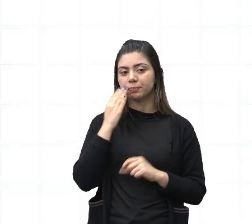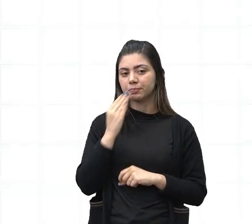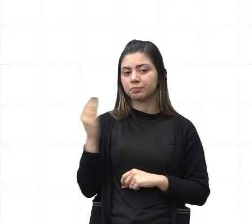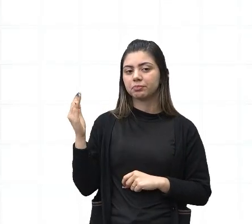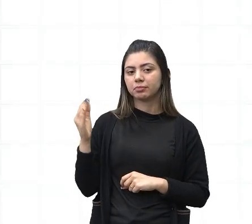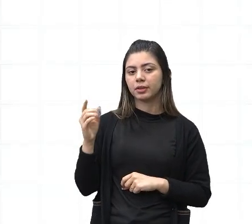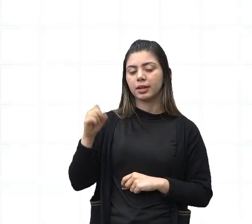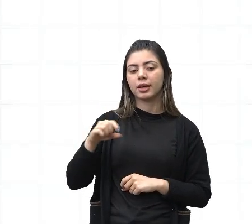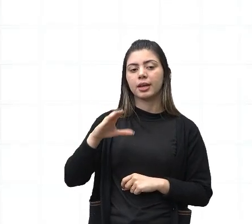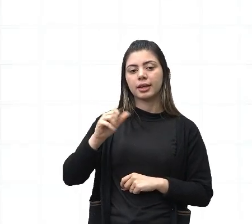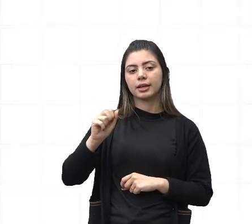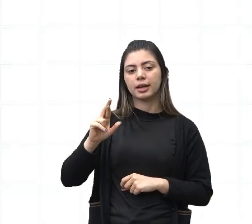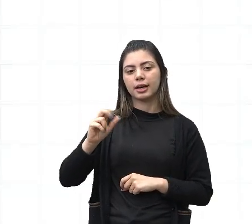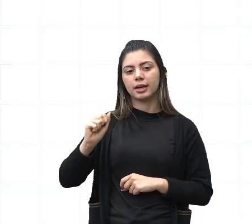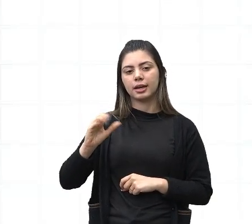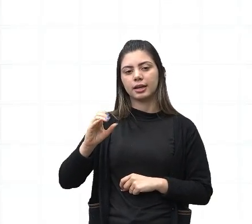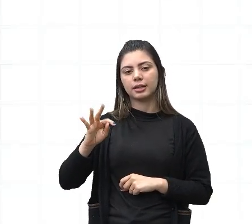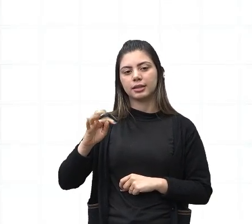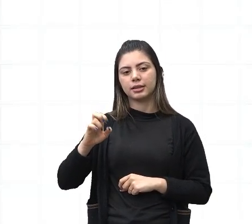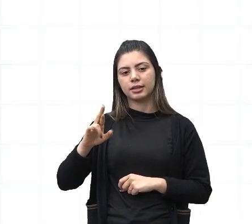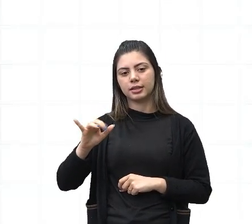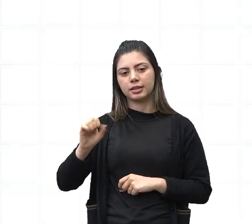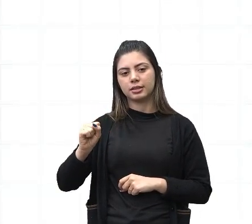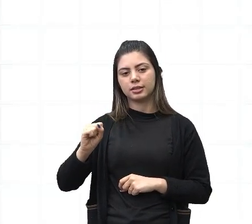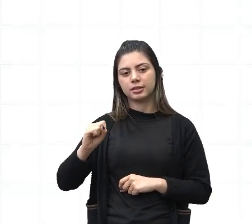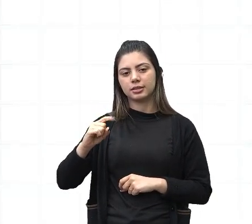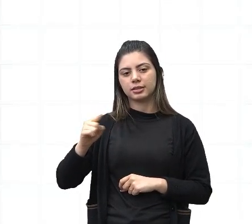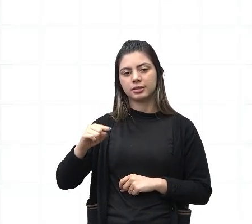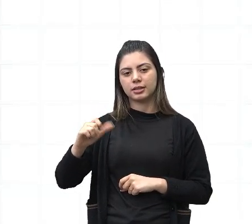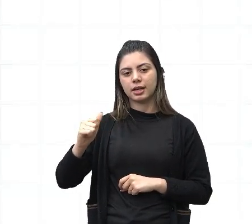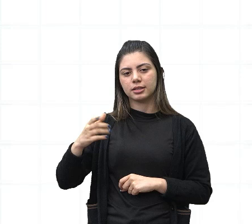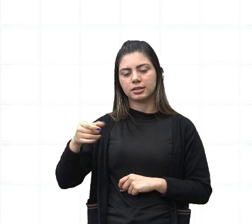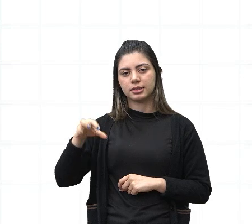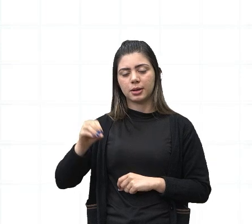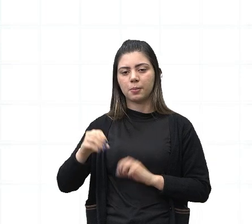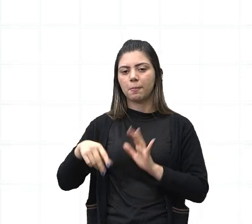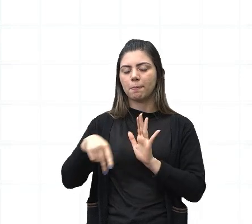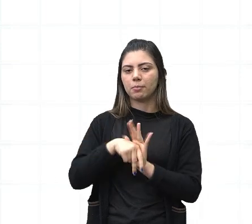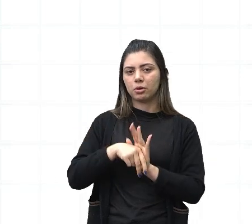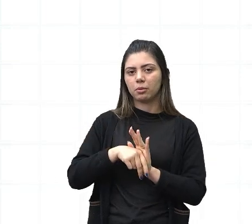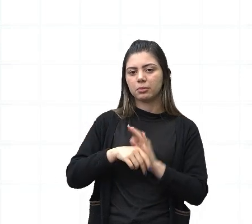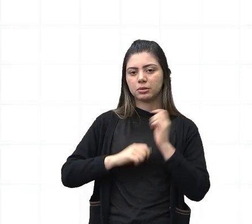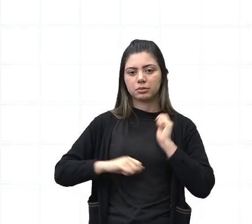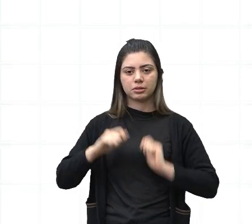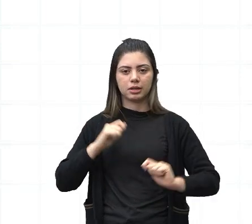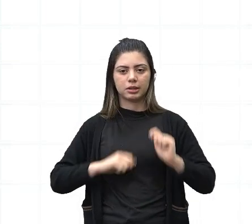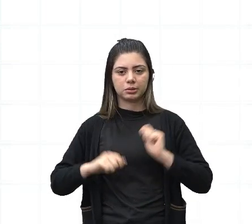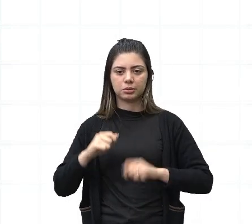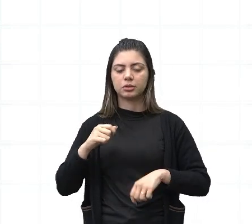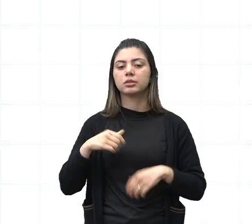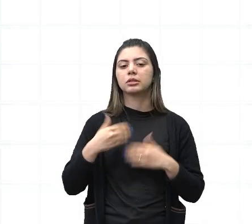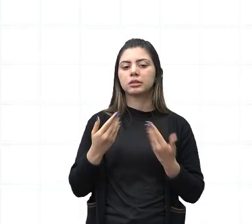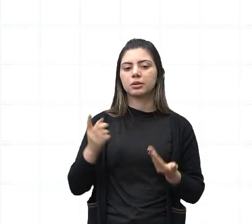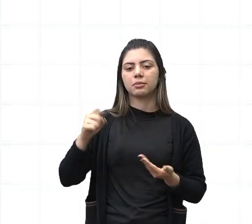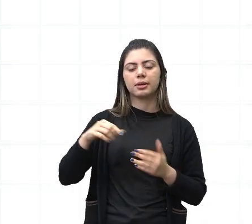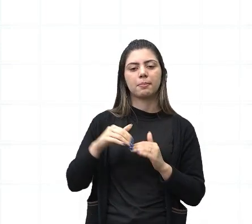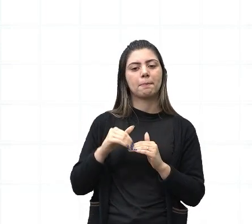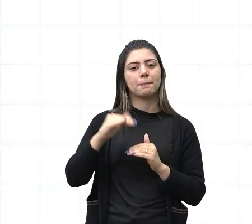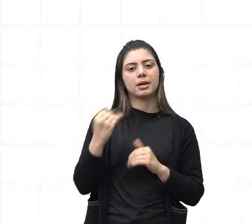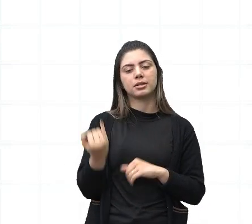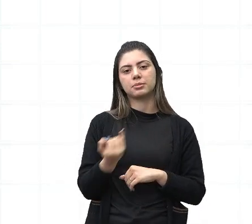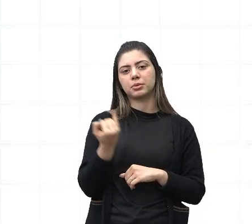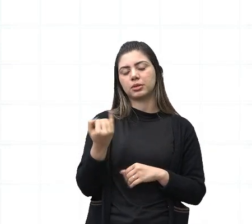caracterização dos personagens é uma das atribuições mais importantes